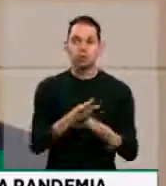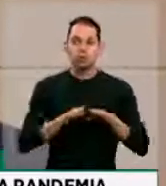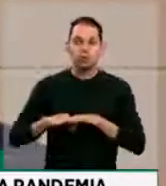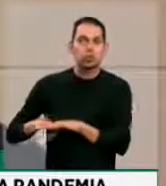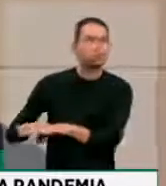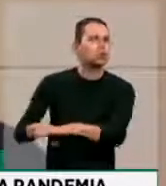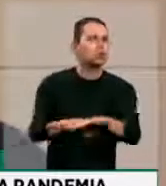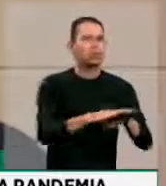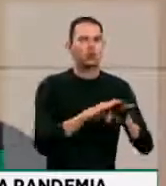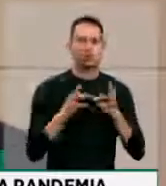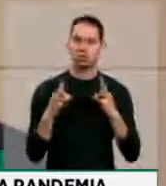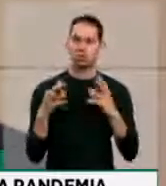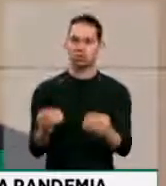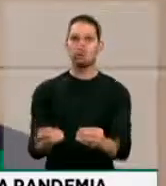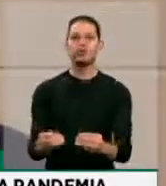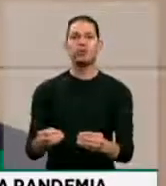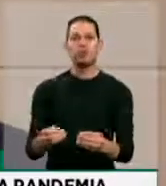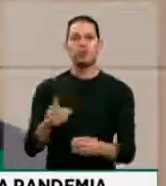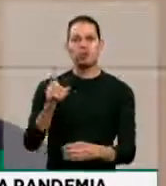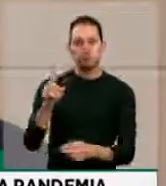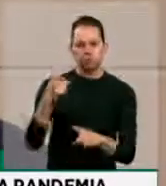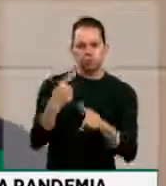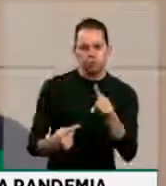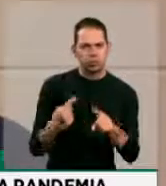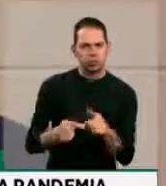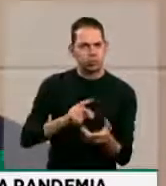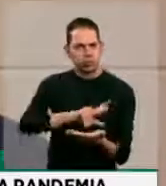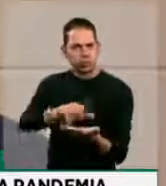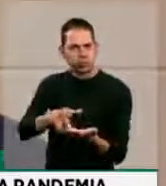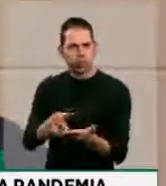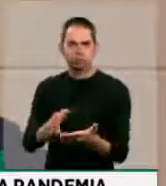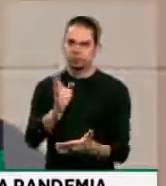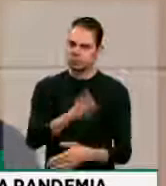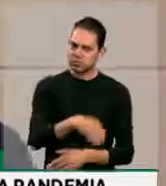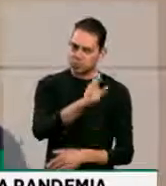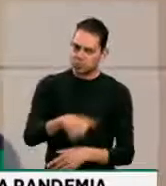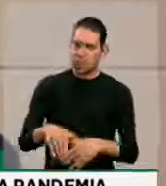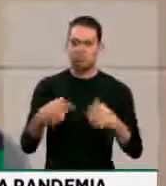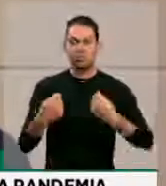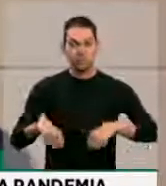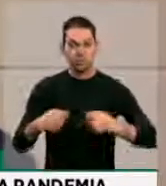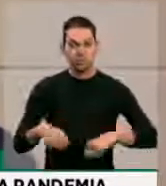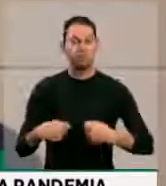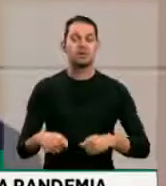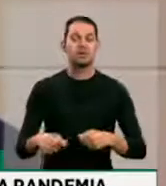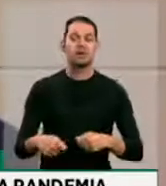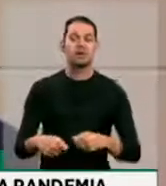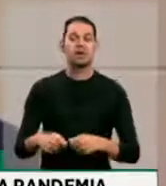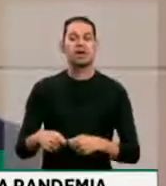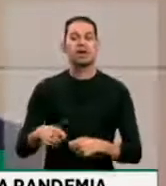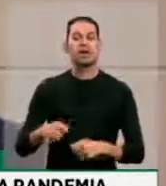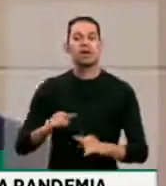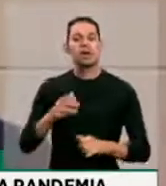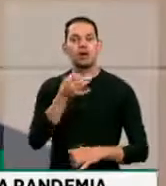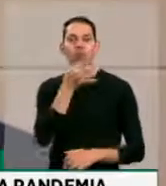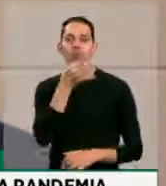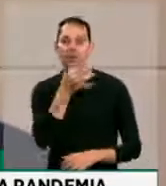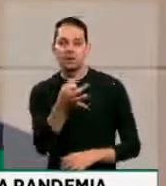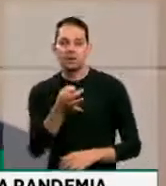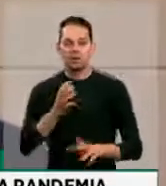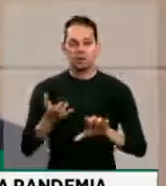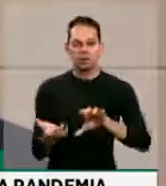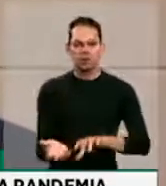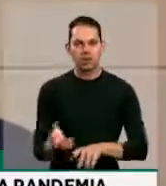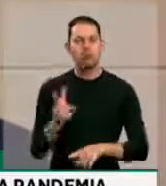unanimidade. Precisamos derrubar esses vetos. É fundamental garantir a palavra do Congresso a proteger a saúde indígena